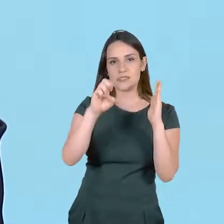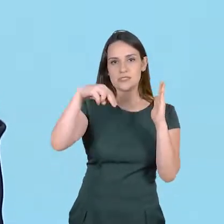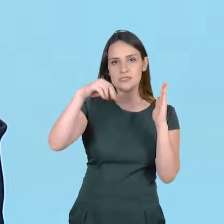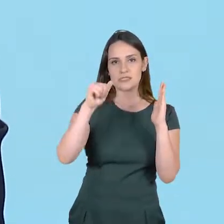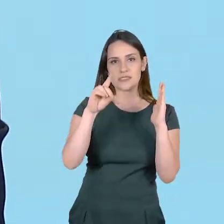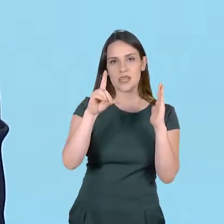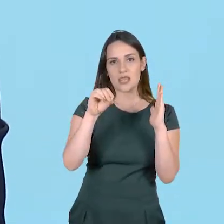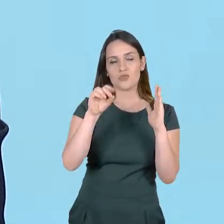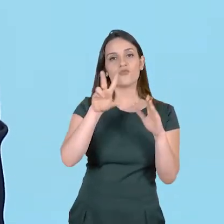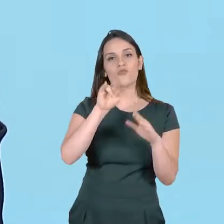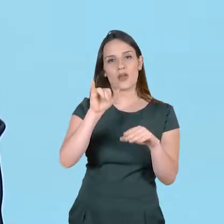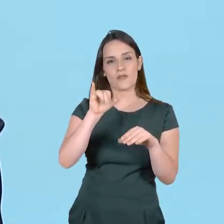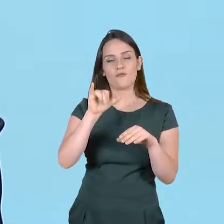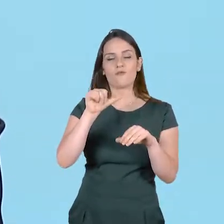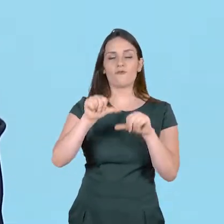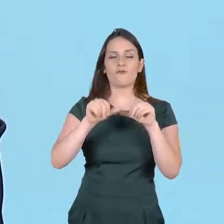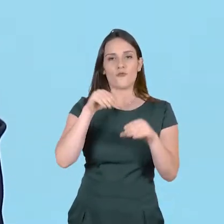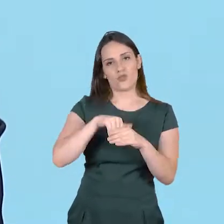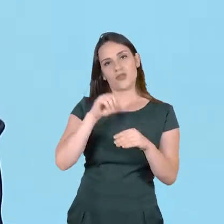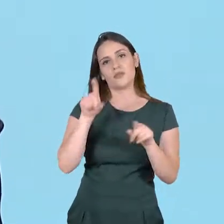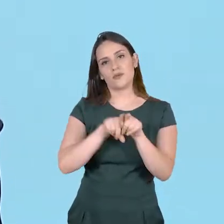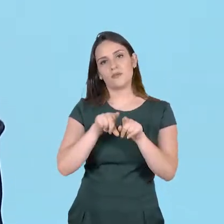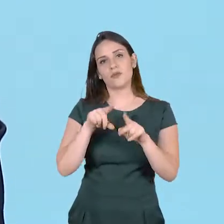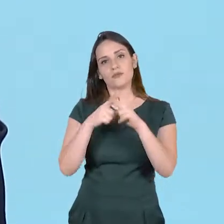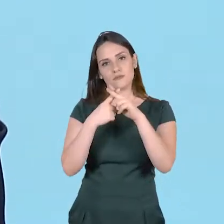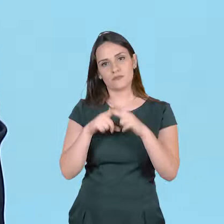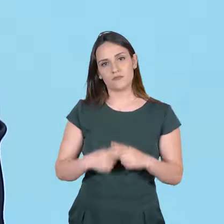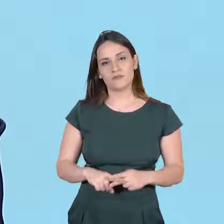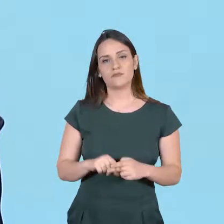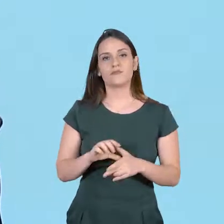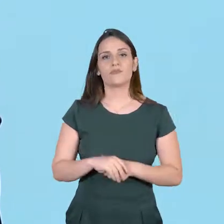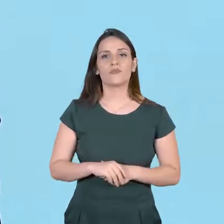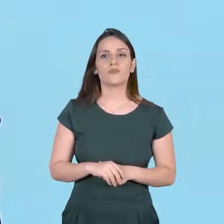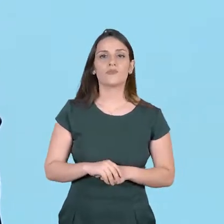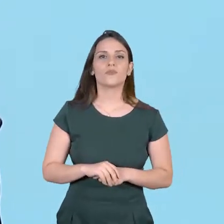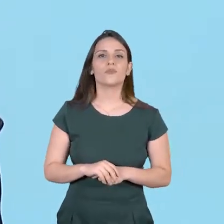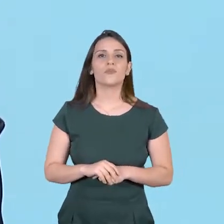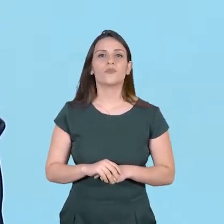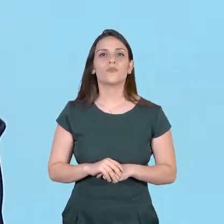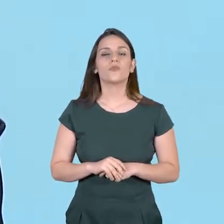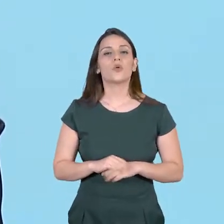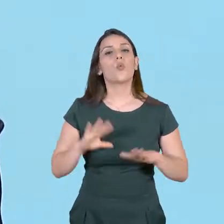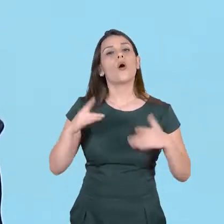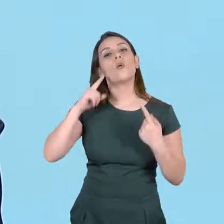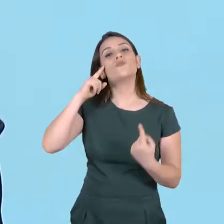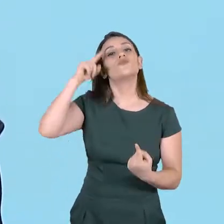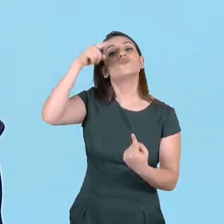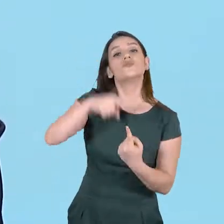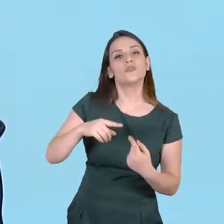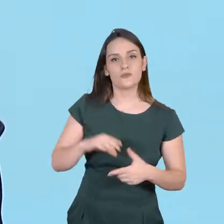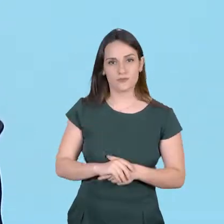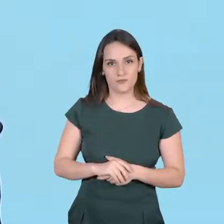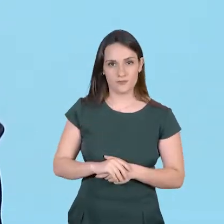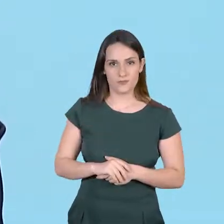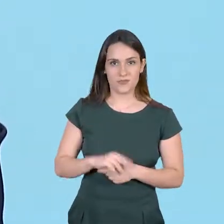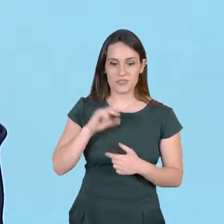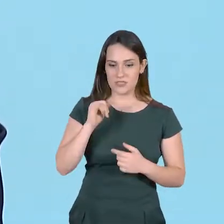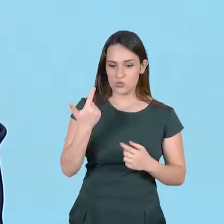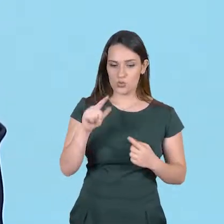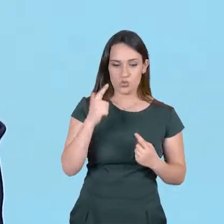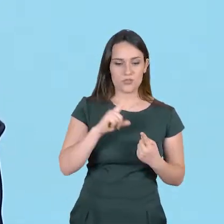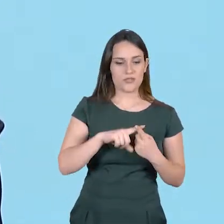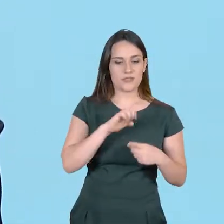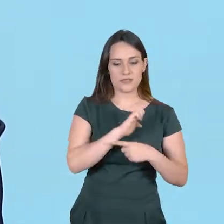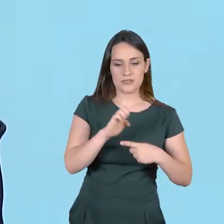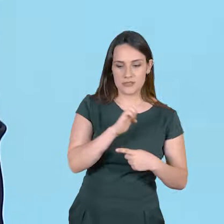Então, eu quero dizer que a tendência é que, se não for incluído Estado, município nessa